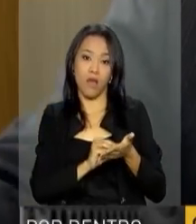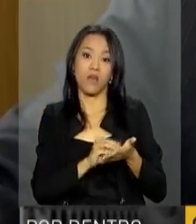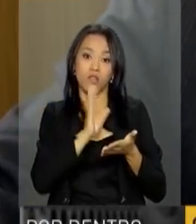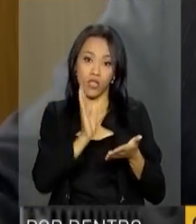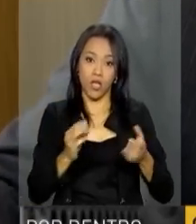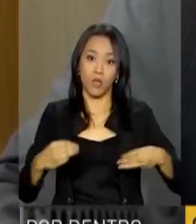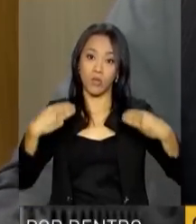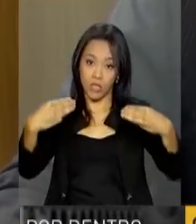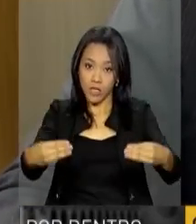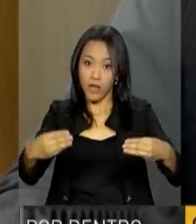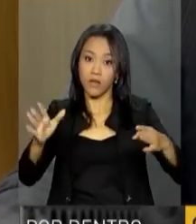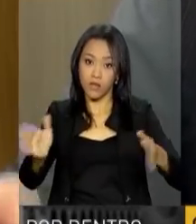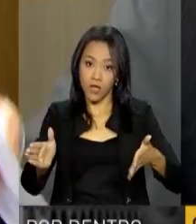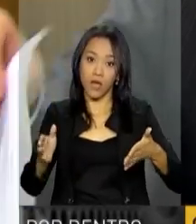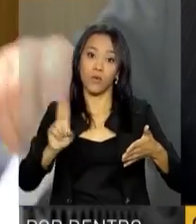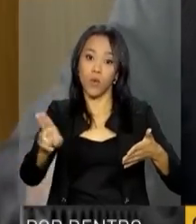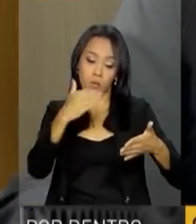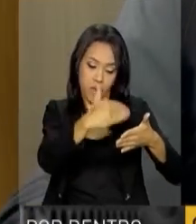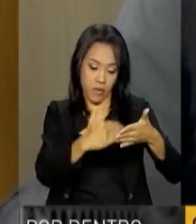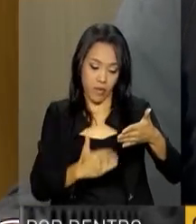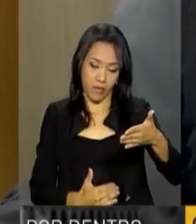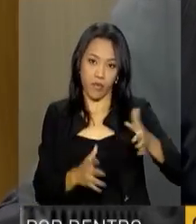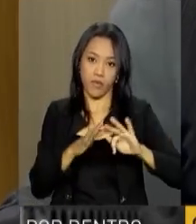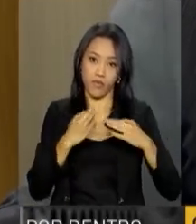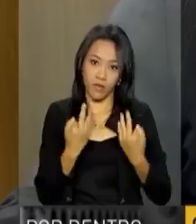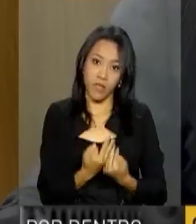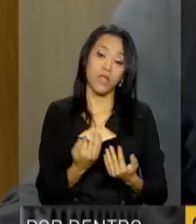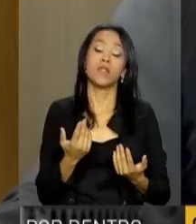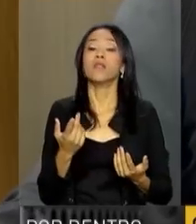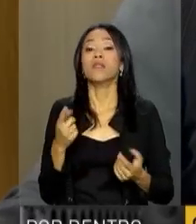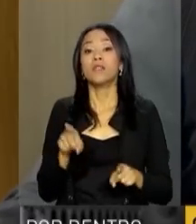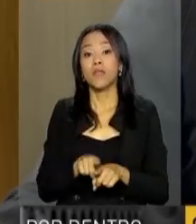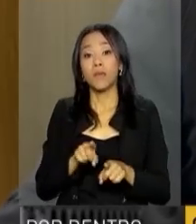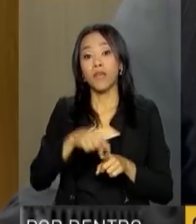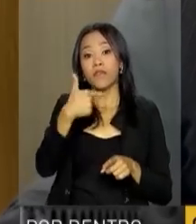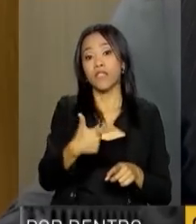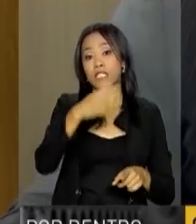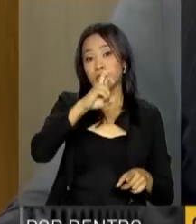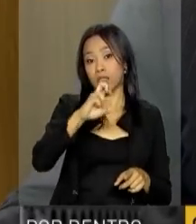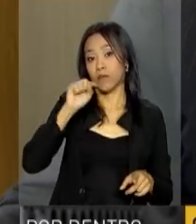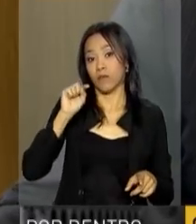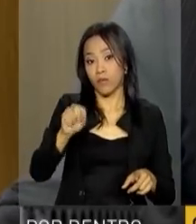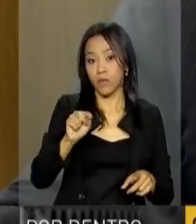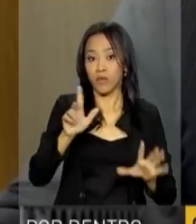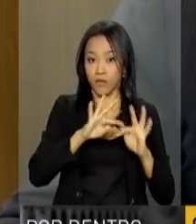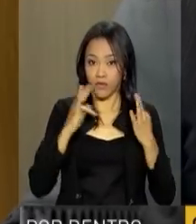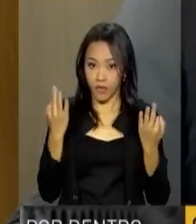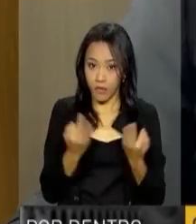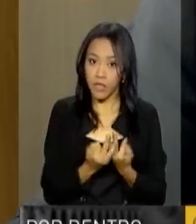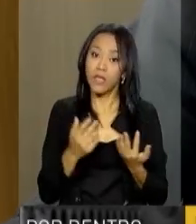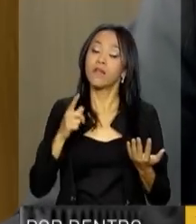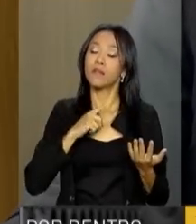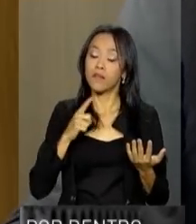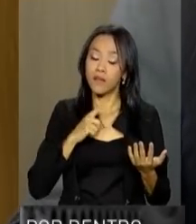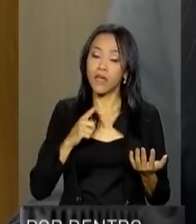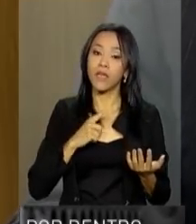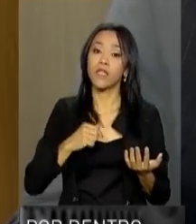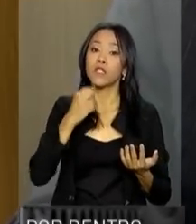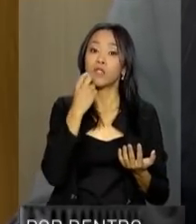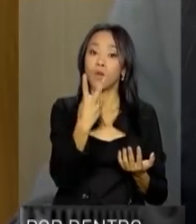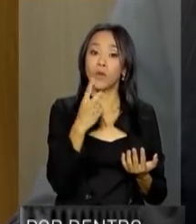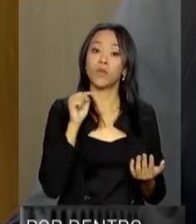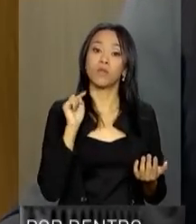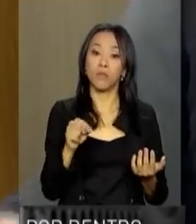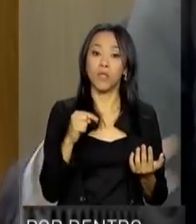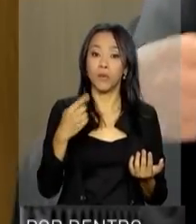damos um fomento também para 25 mil famílias de agricultores no brasil recebe o recurso de dois mil e quatrocentos reais a